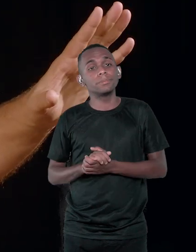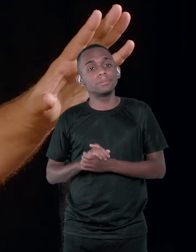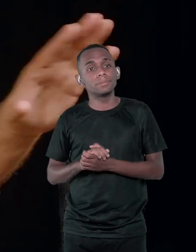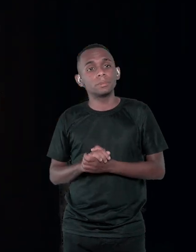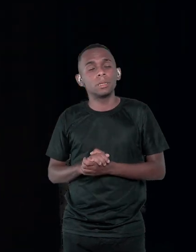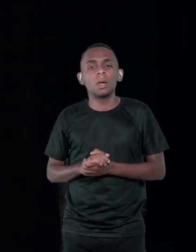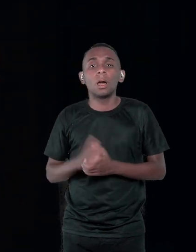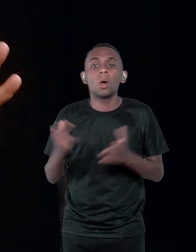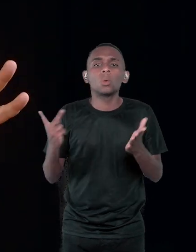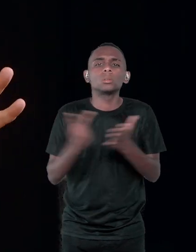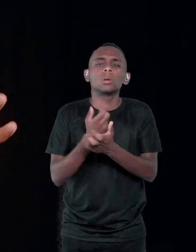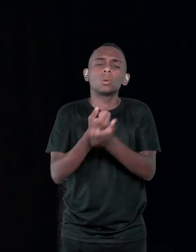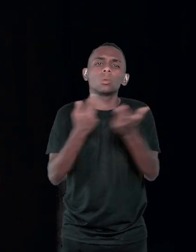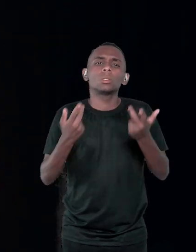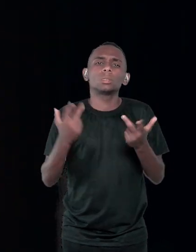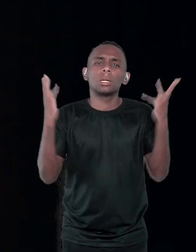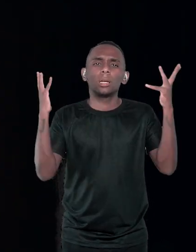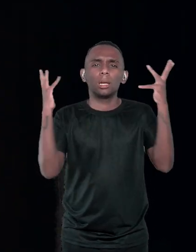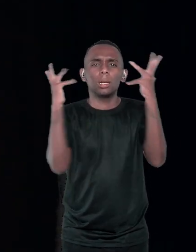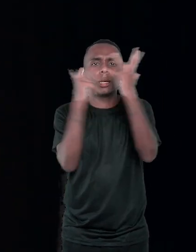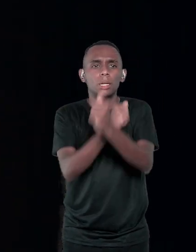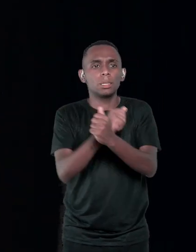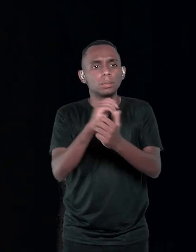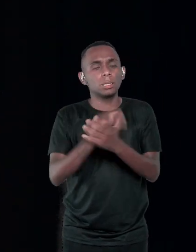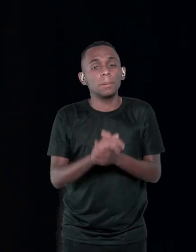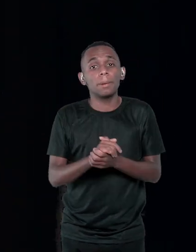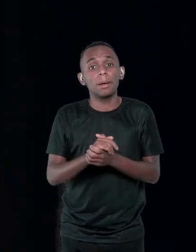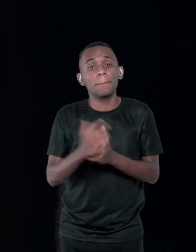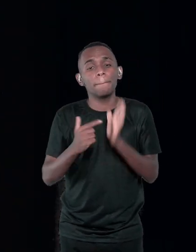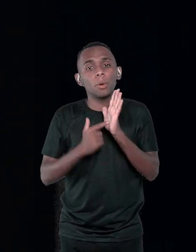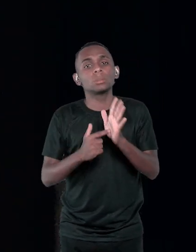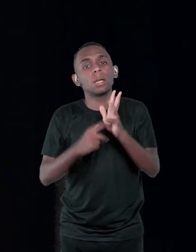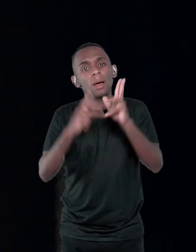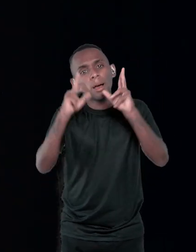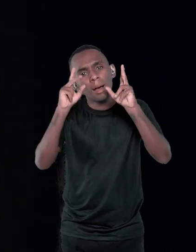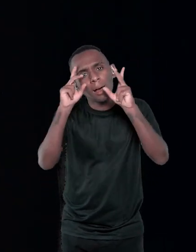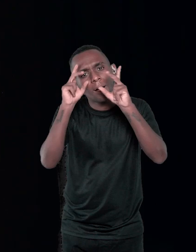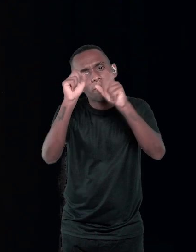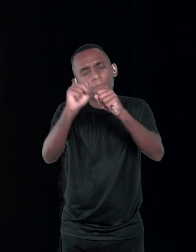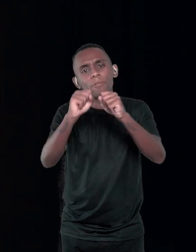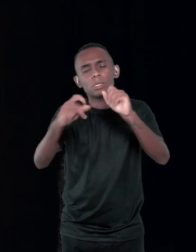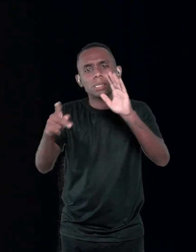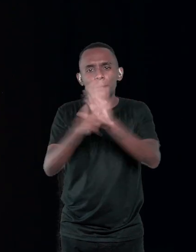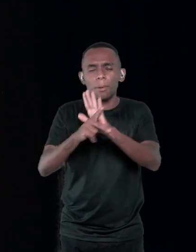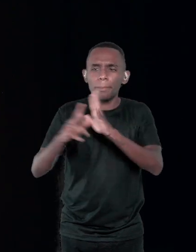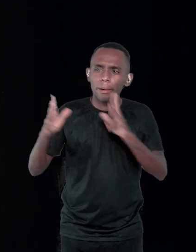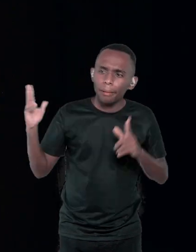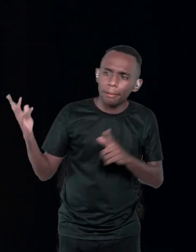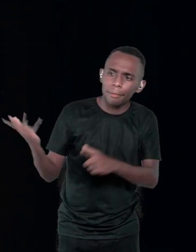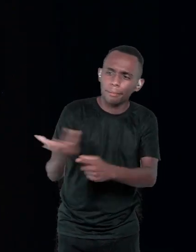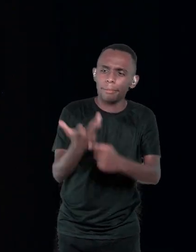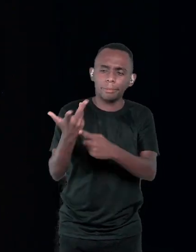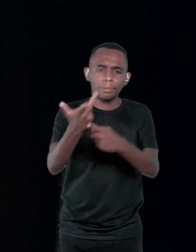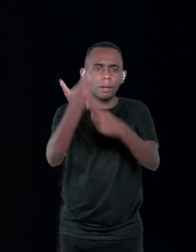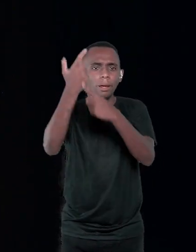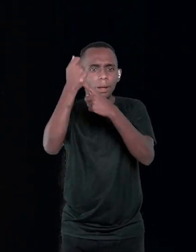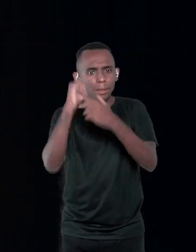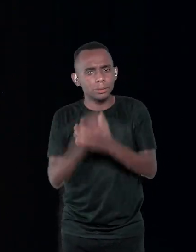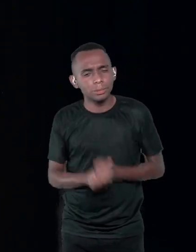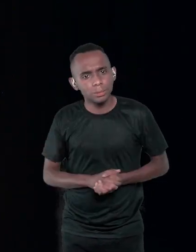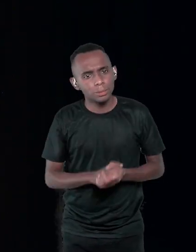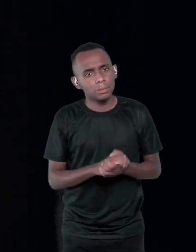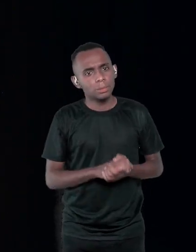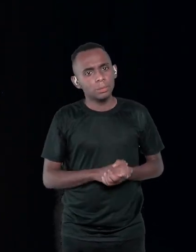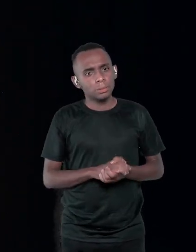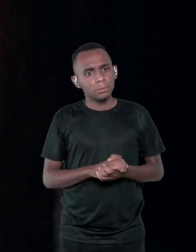aconteceu a coisa mais linda para a gente encerrar, para mostrar o poder da arte que essa mulher